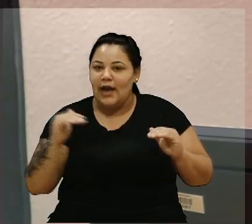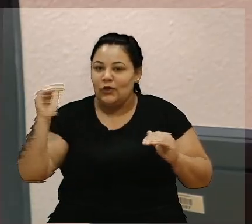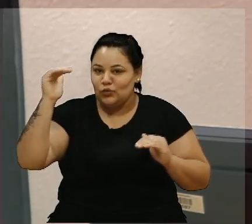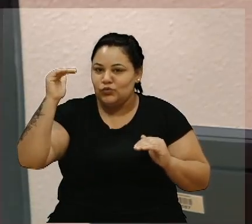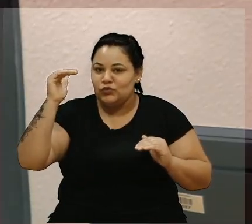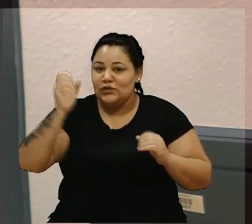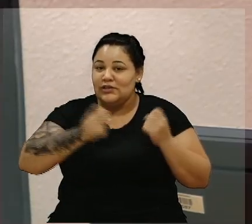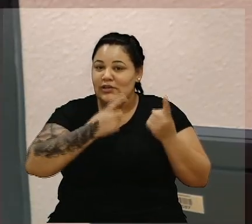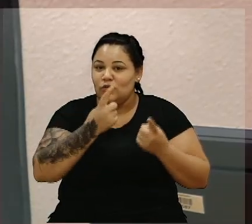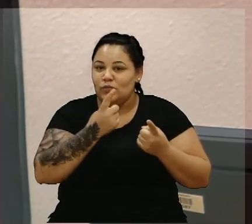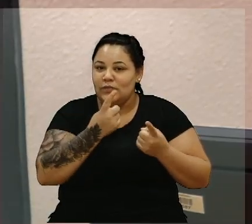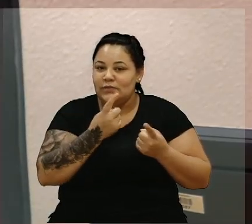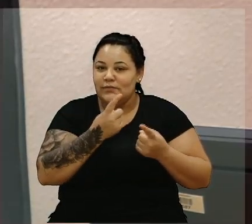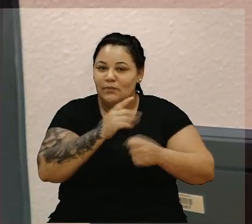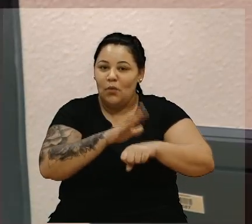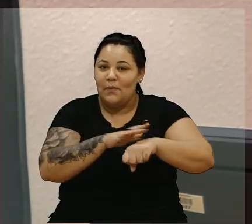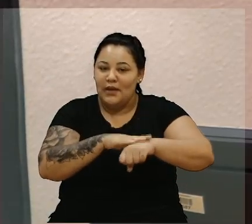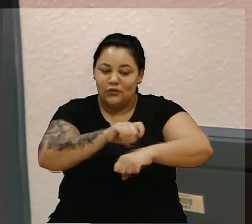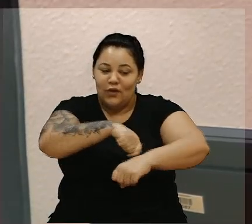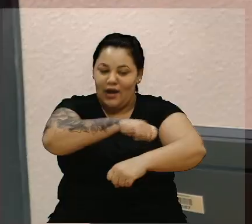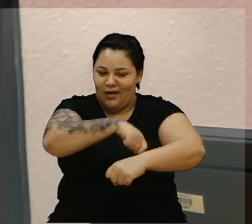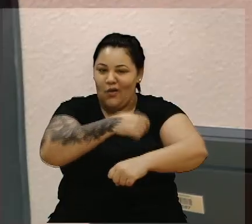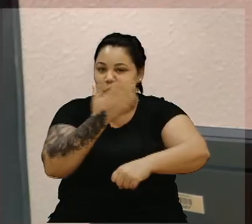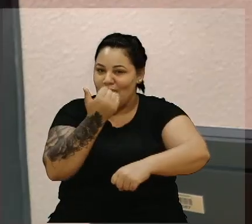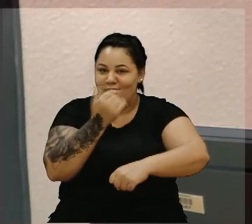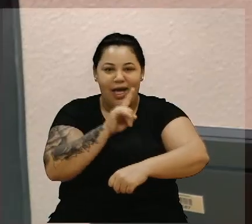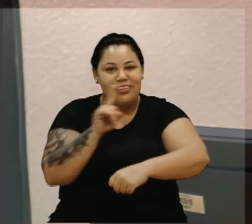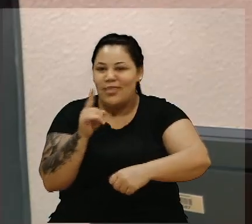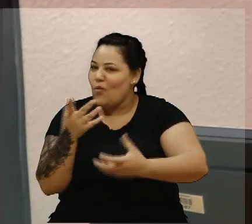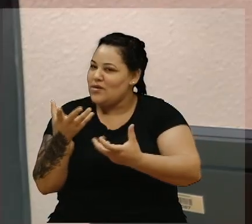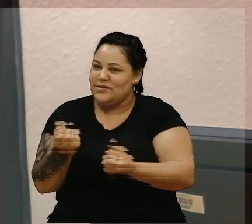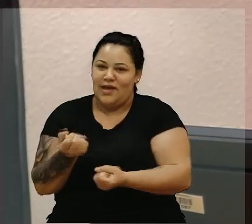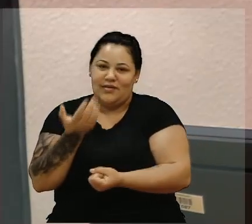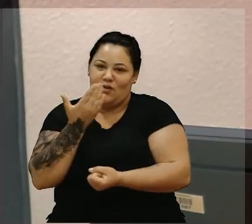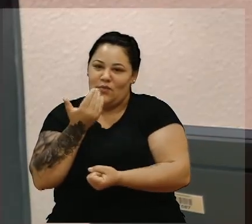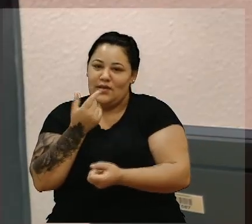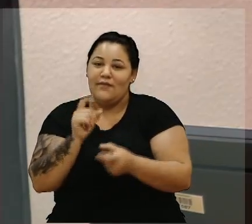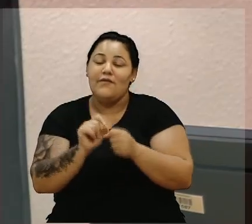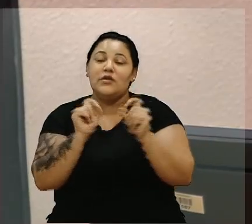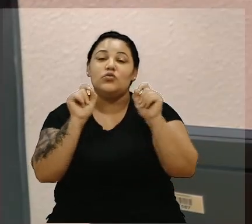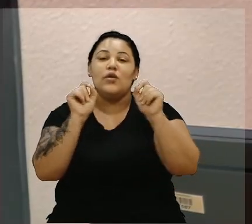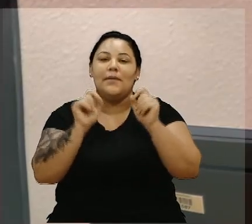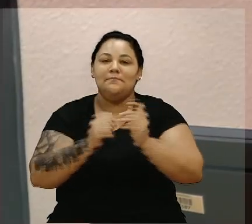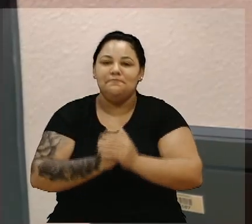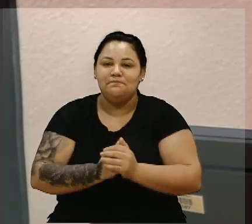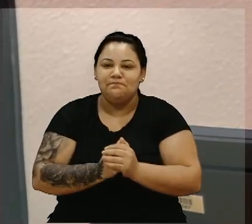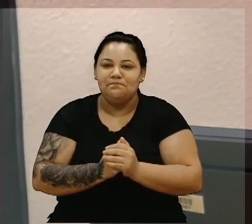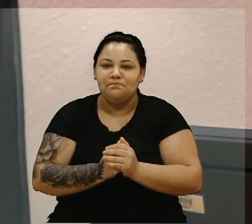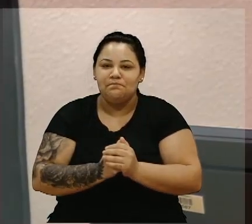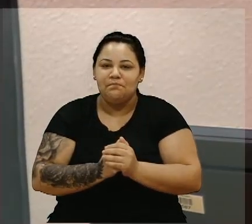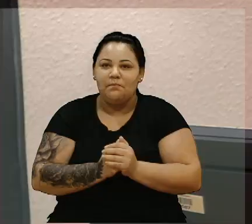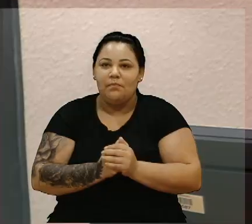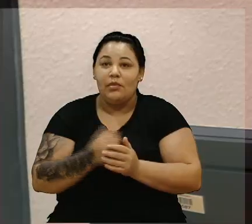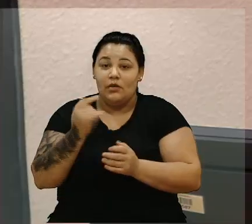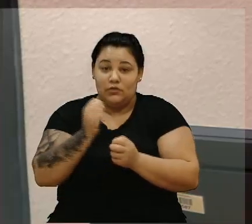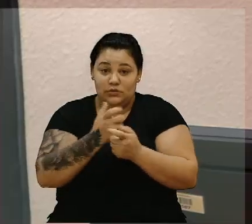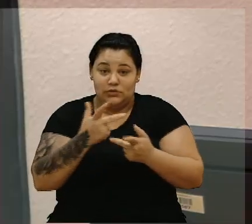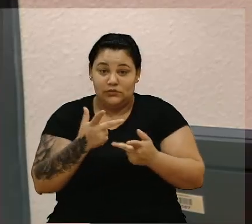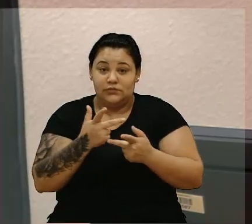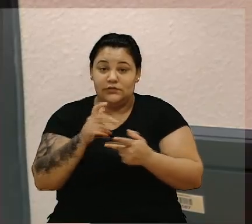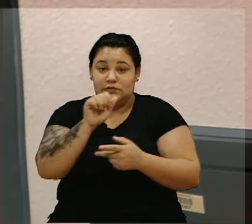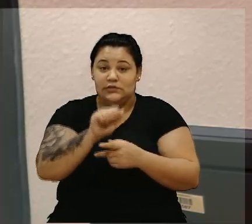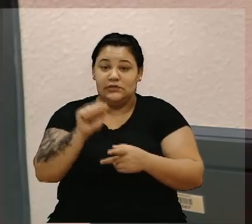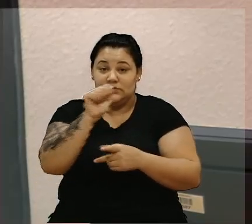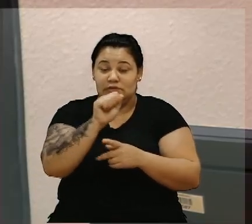elas não se alimentam. E aí, a gente faz o quê? Então, e a parte da assistência,